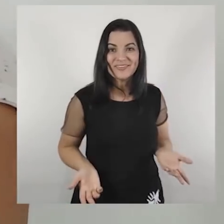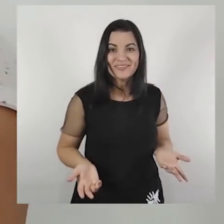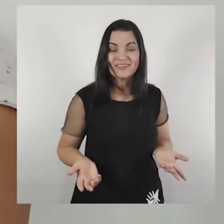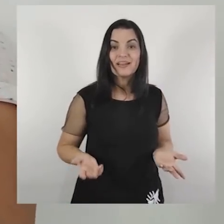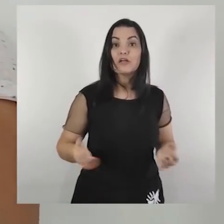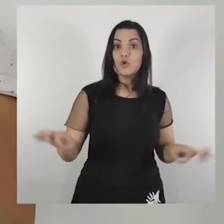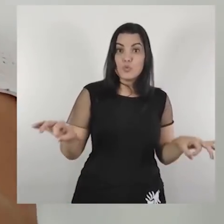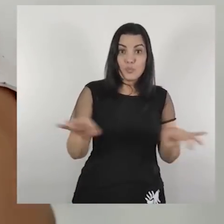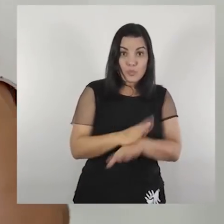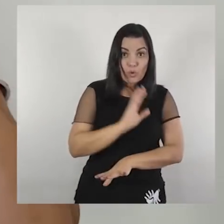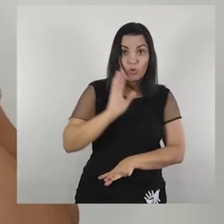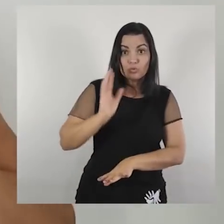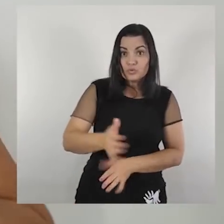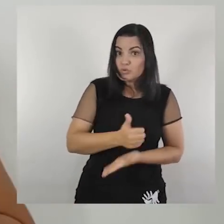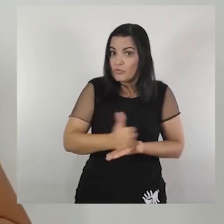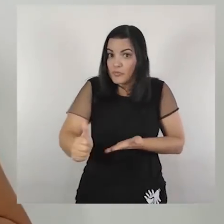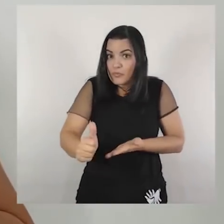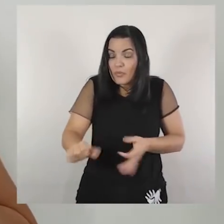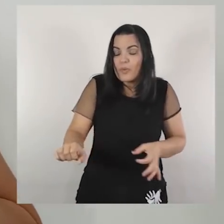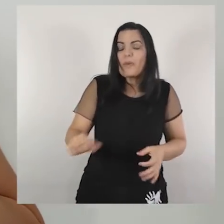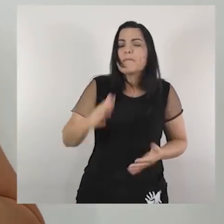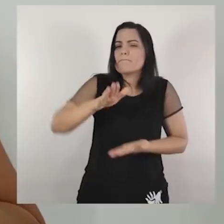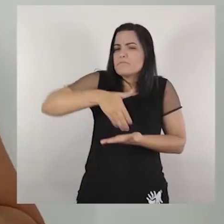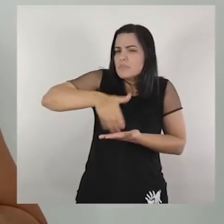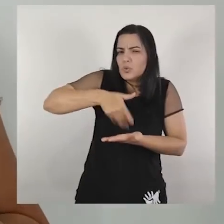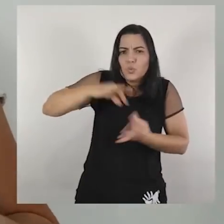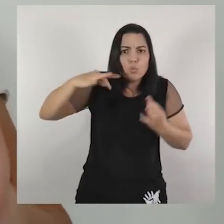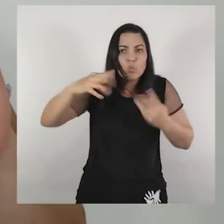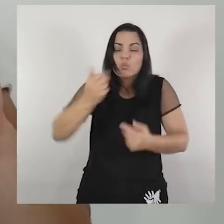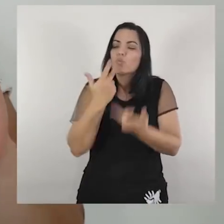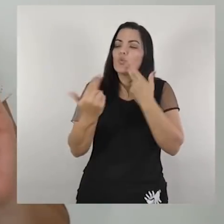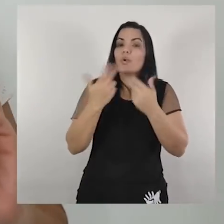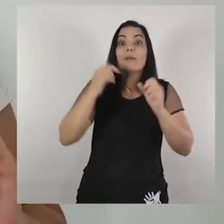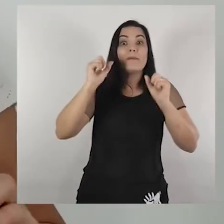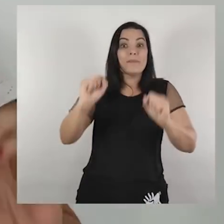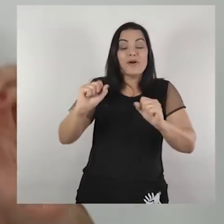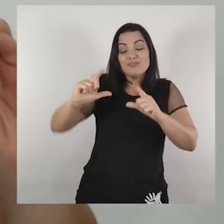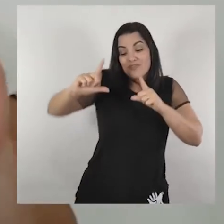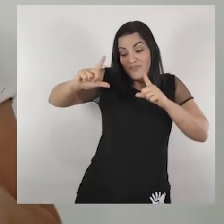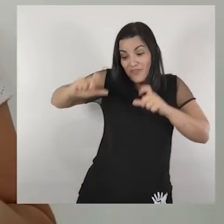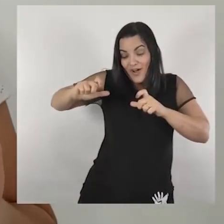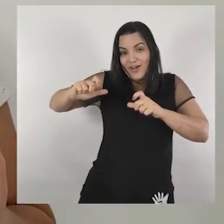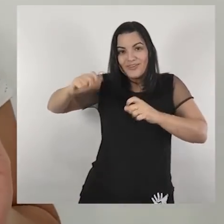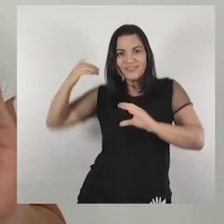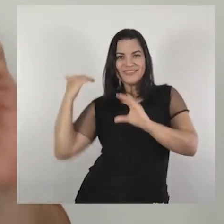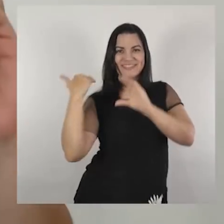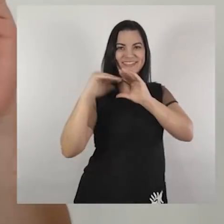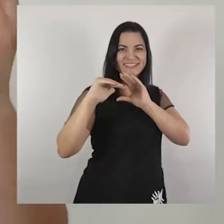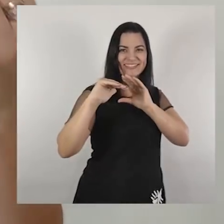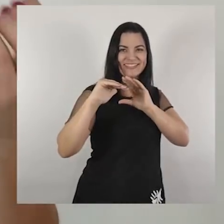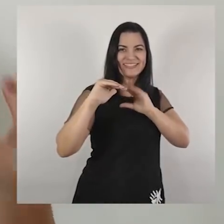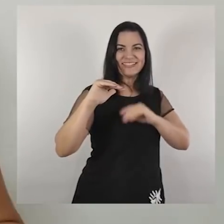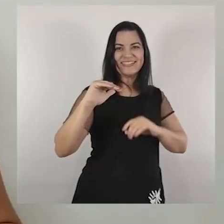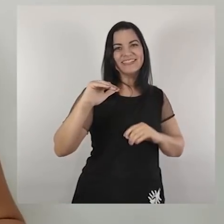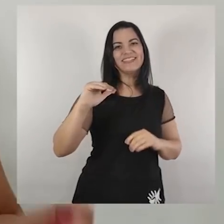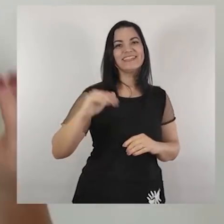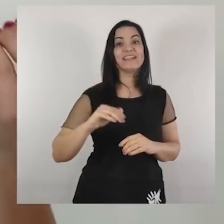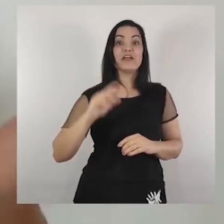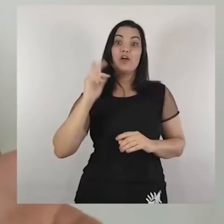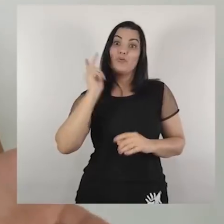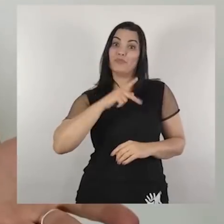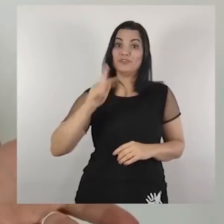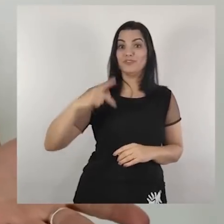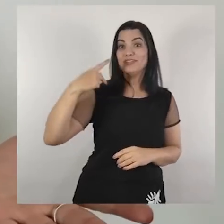o de vocês. Depois que estiver pronto, bem bonito, bem pintado, podem tirar uma foto